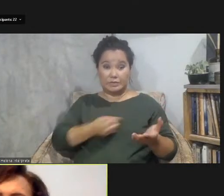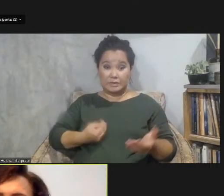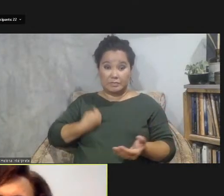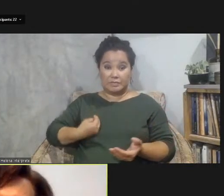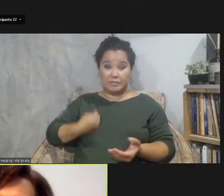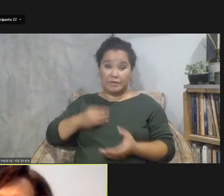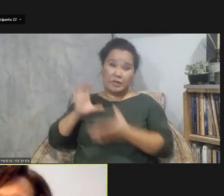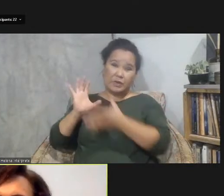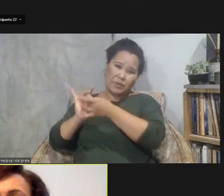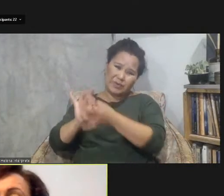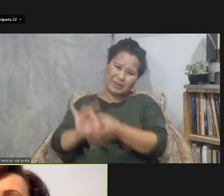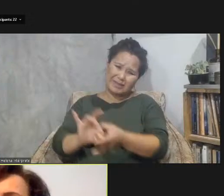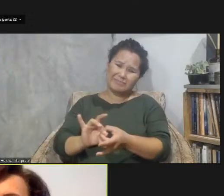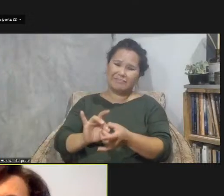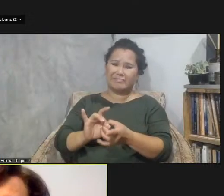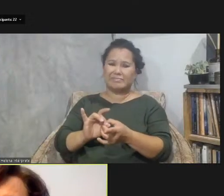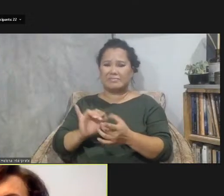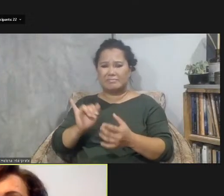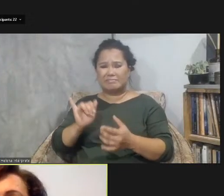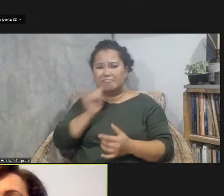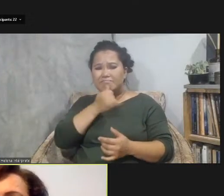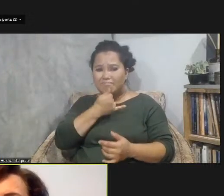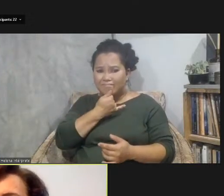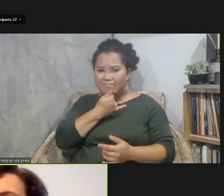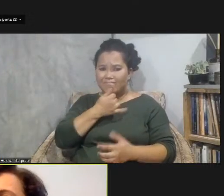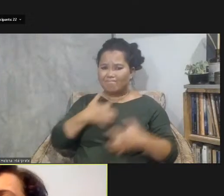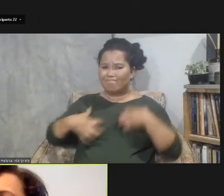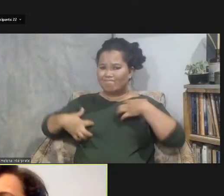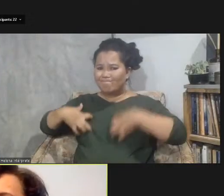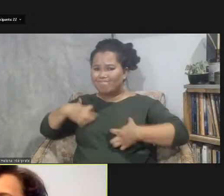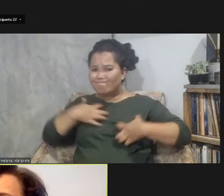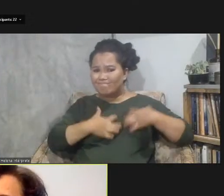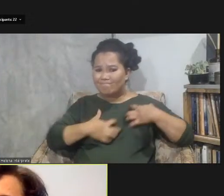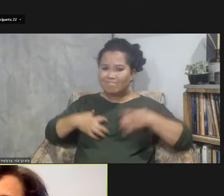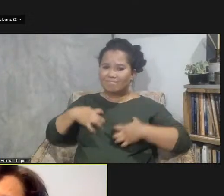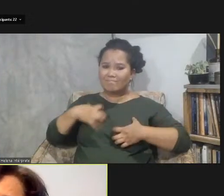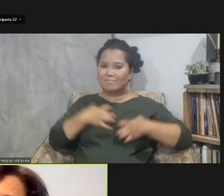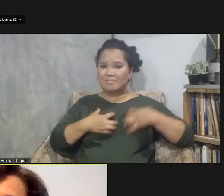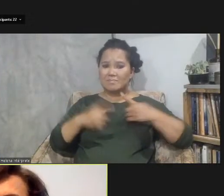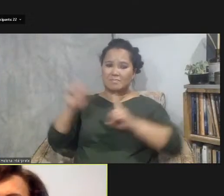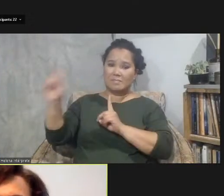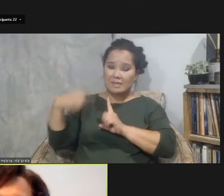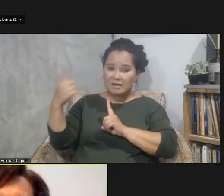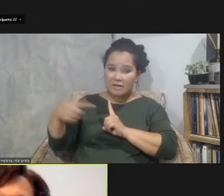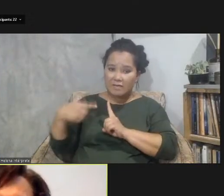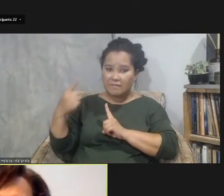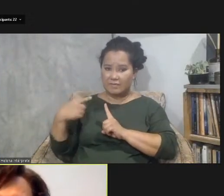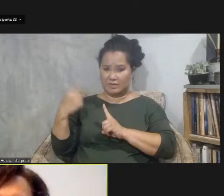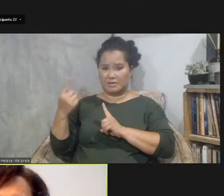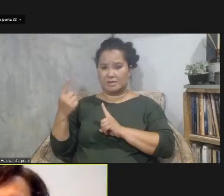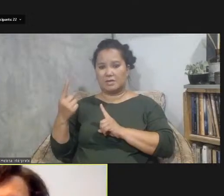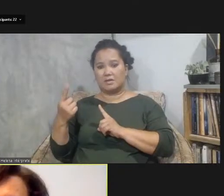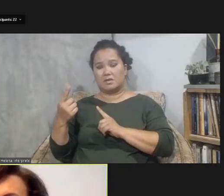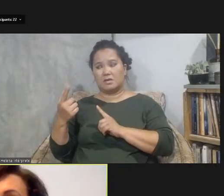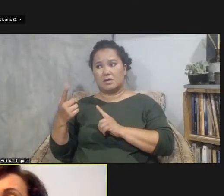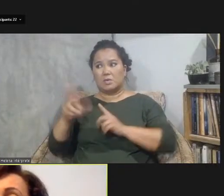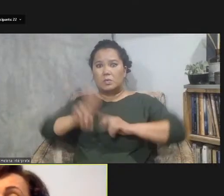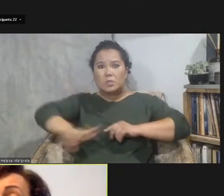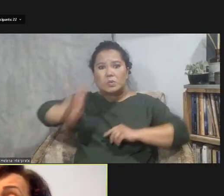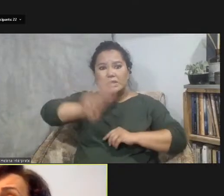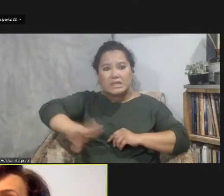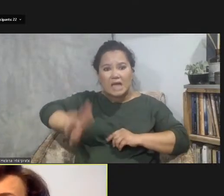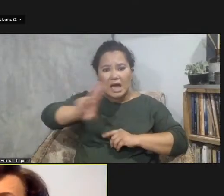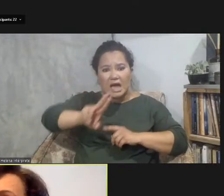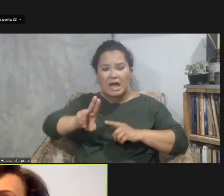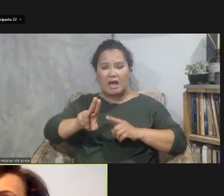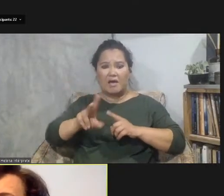tristezas e angústias que nos desafia a trabalhar com ferramentas, muitas delas, estranhas ao nosso cotidiano.